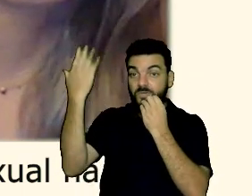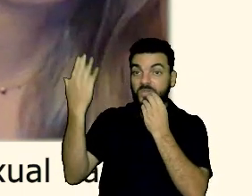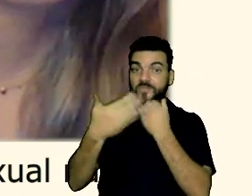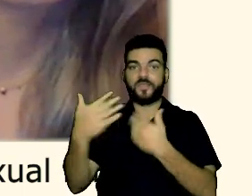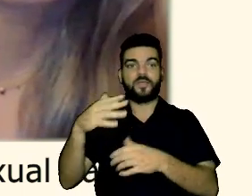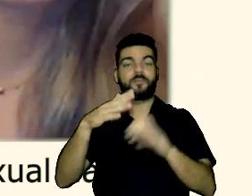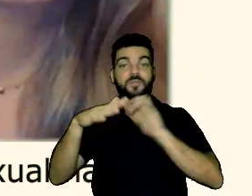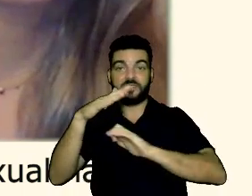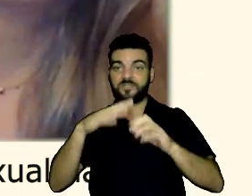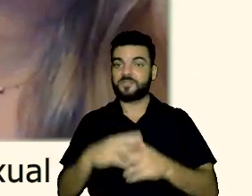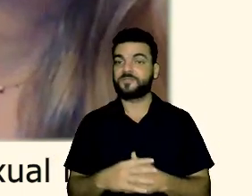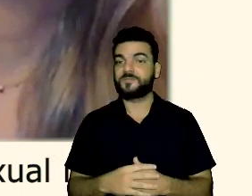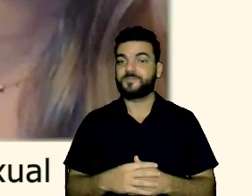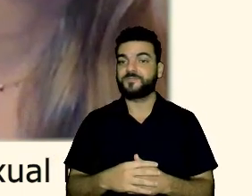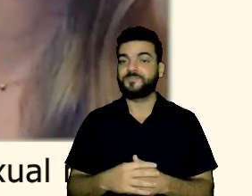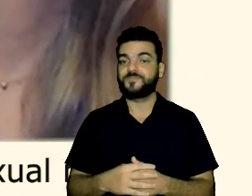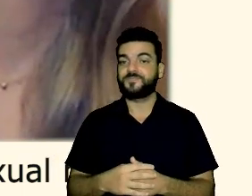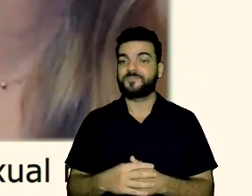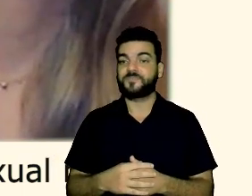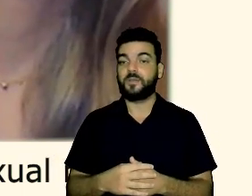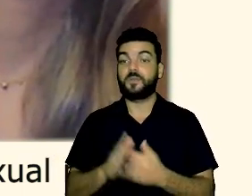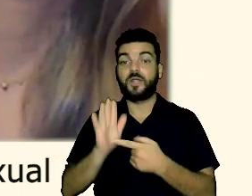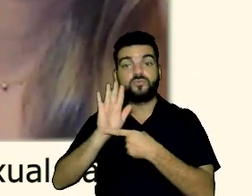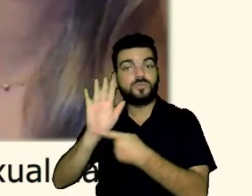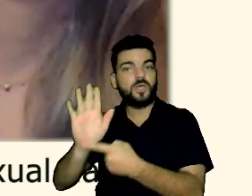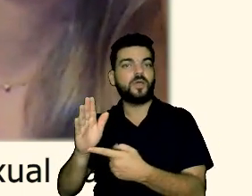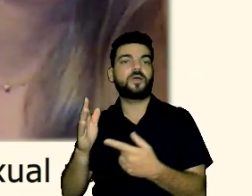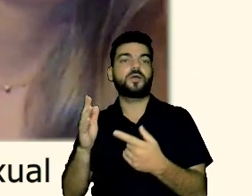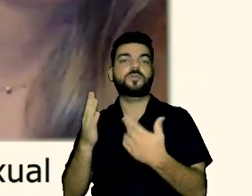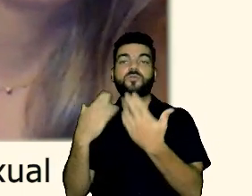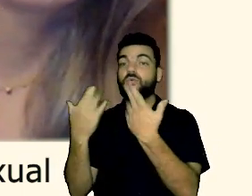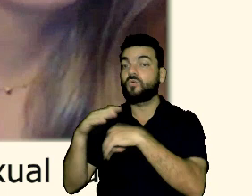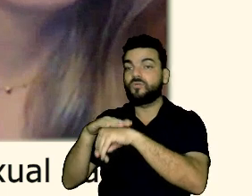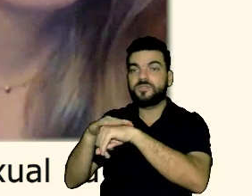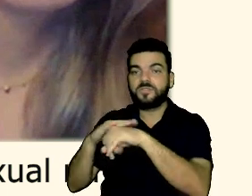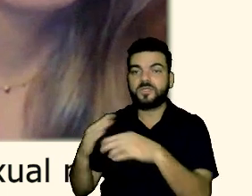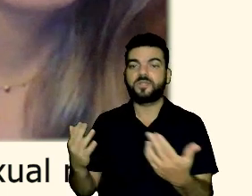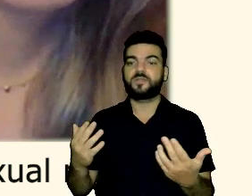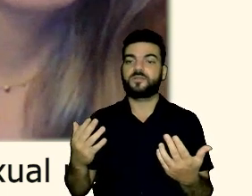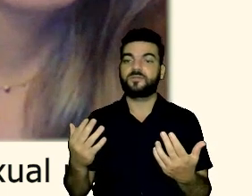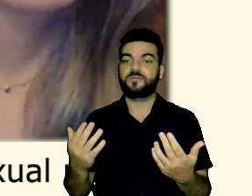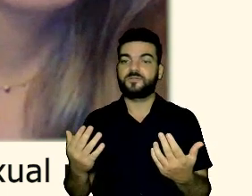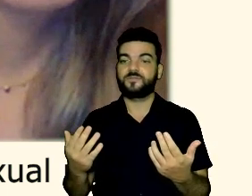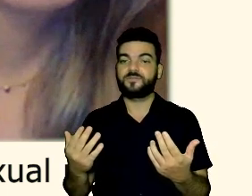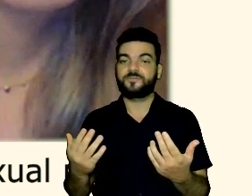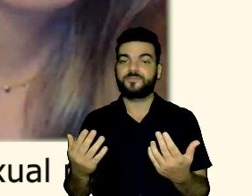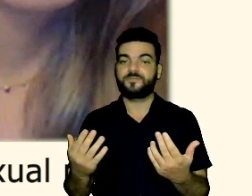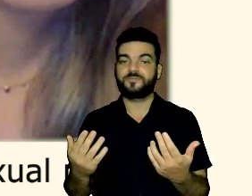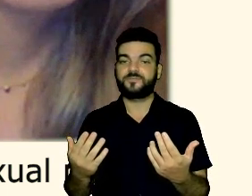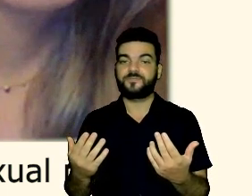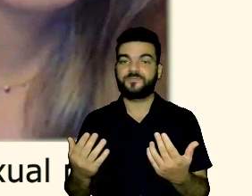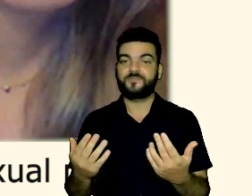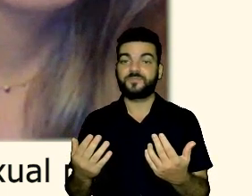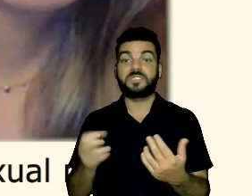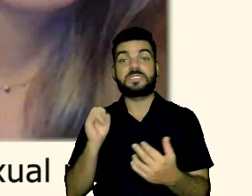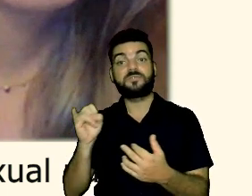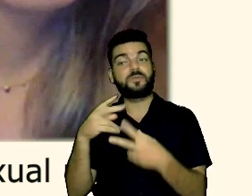de entender o que está acontecendo com aquele funcionário, de buscar, de conversar,